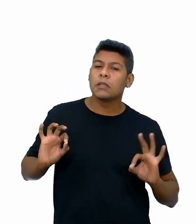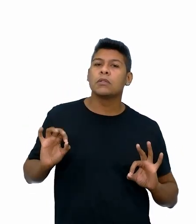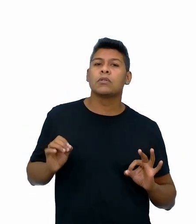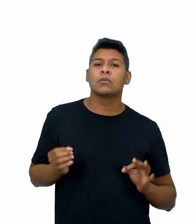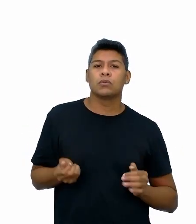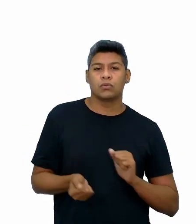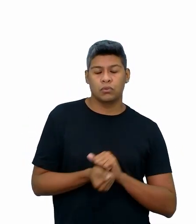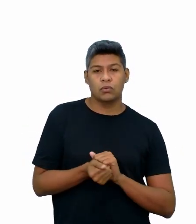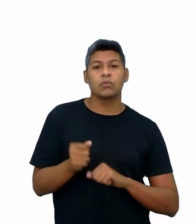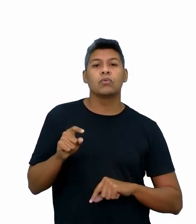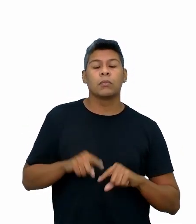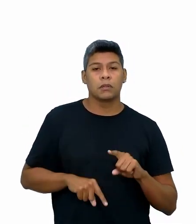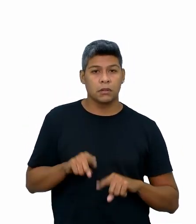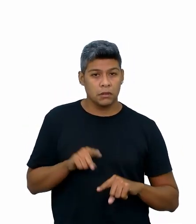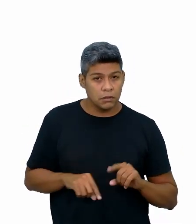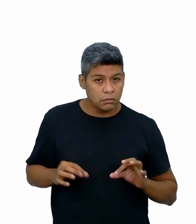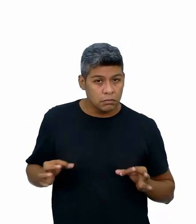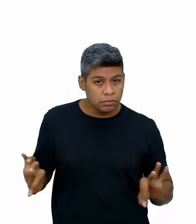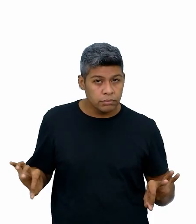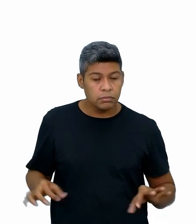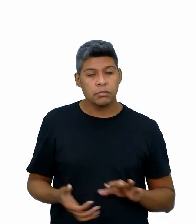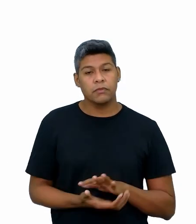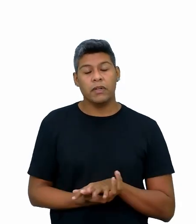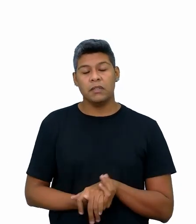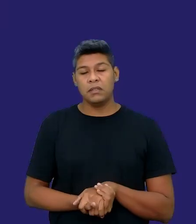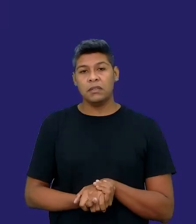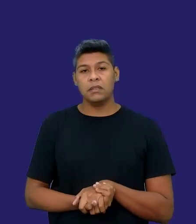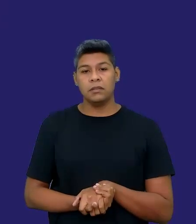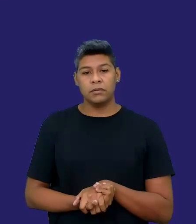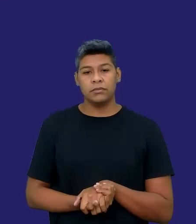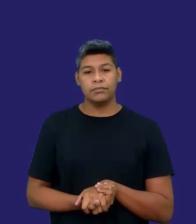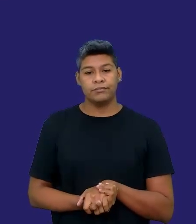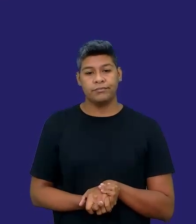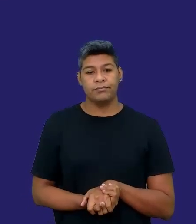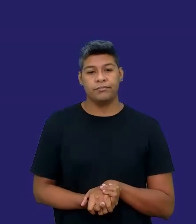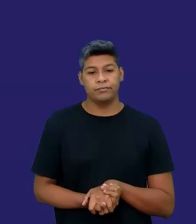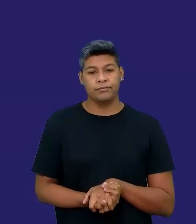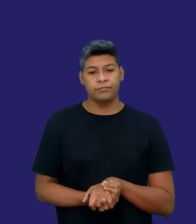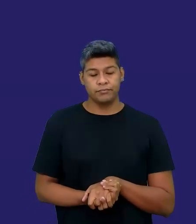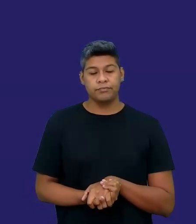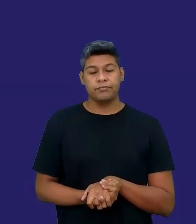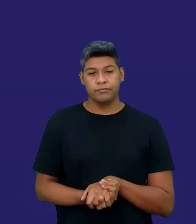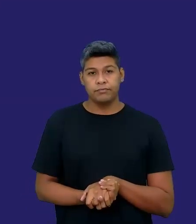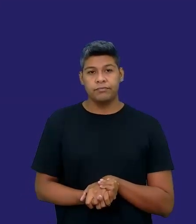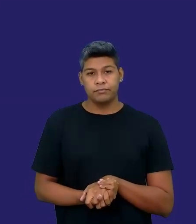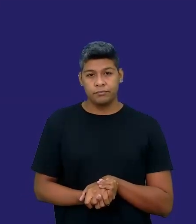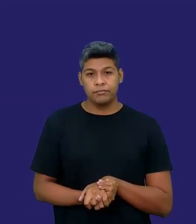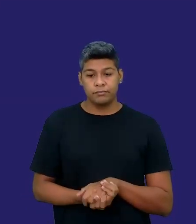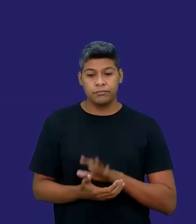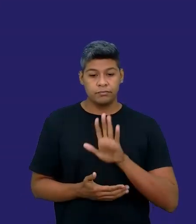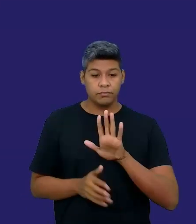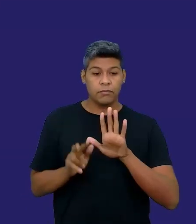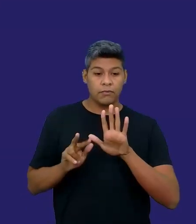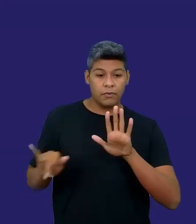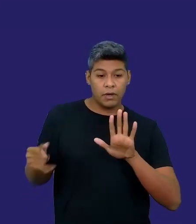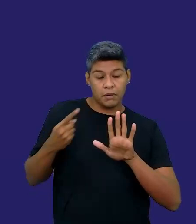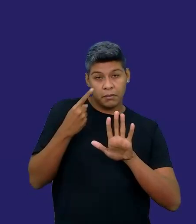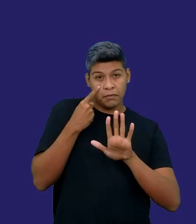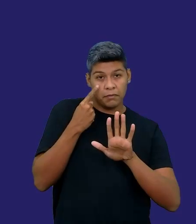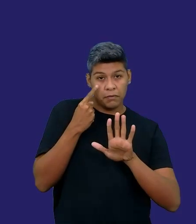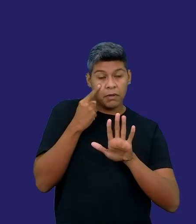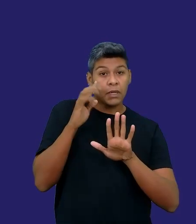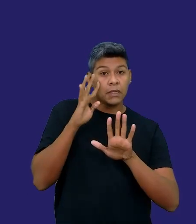este material, tá? Vamos lá, então. Bom, primeiro momento, então, a gente vai revisar essa parte